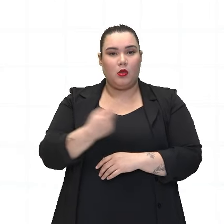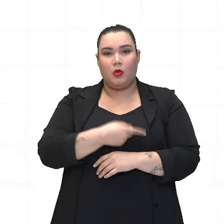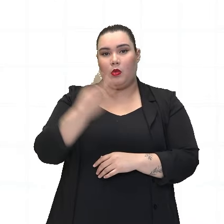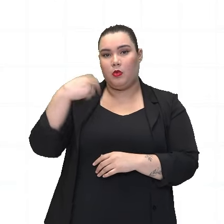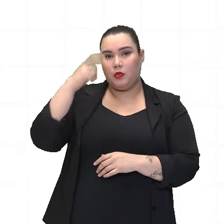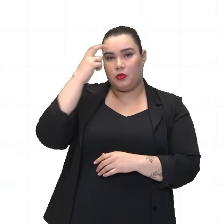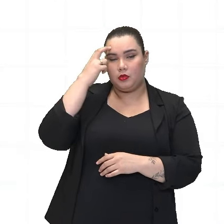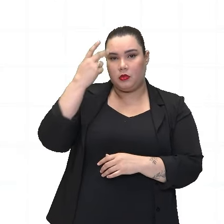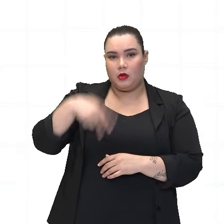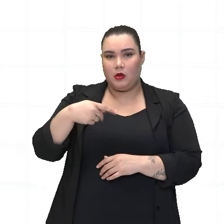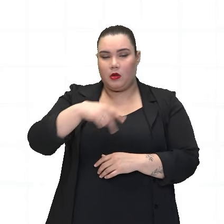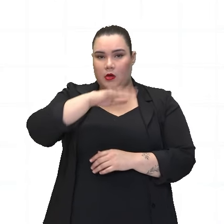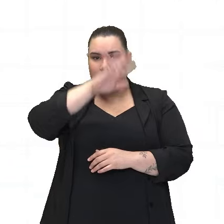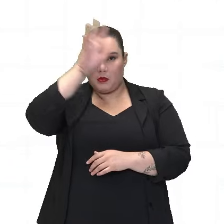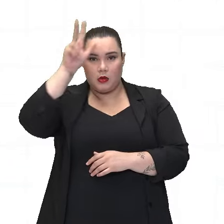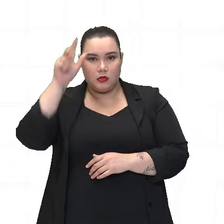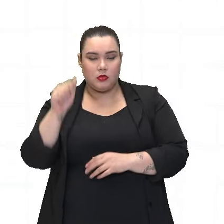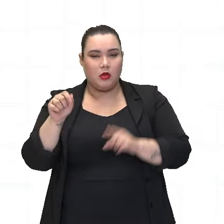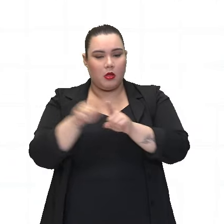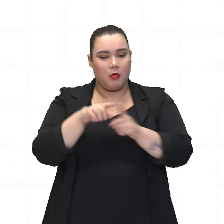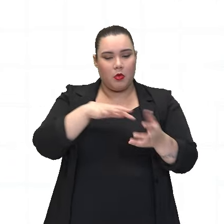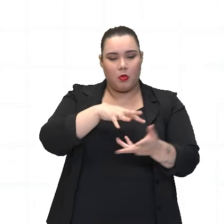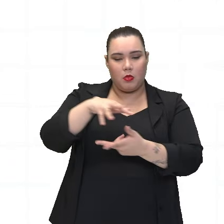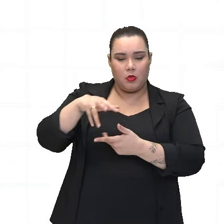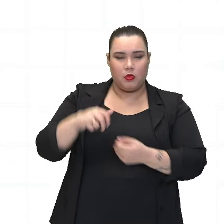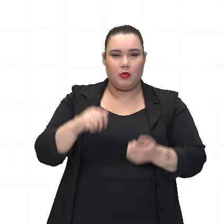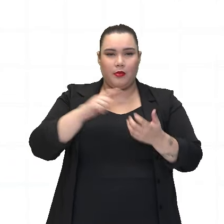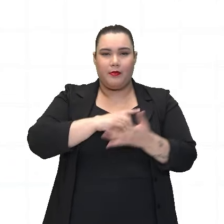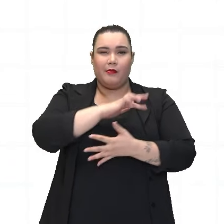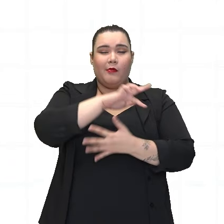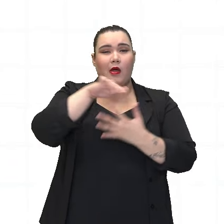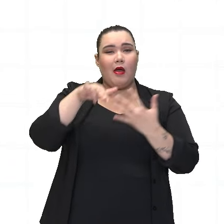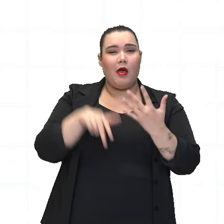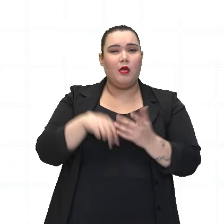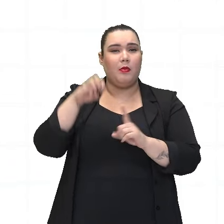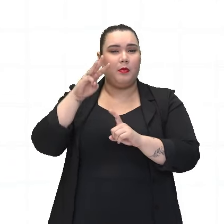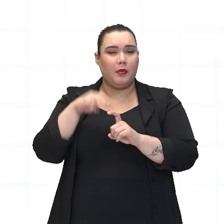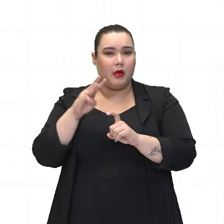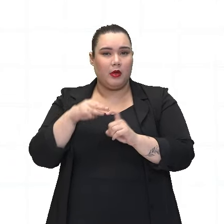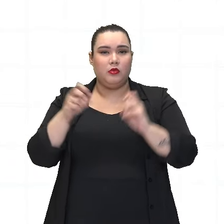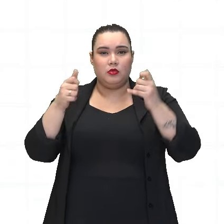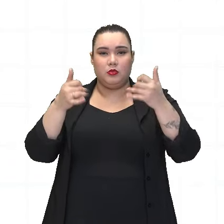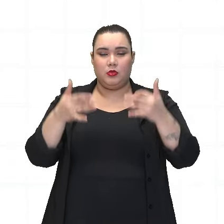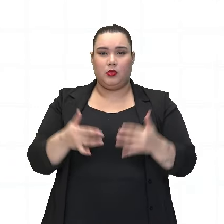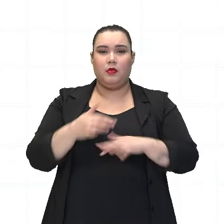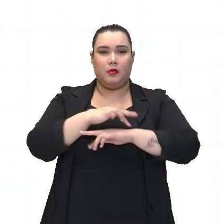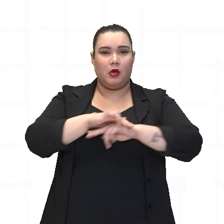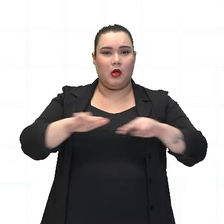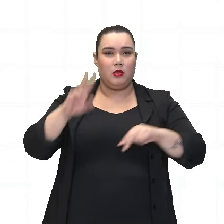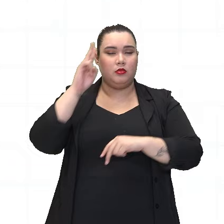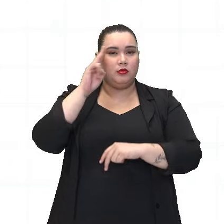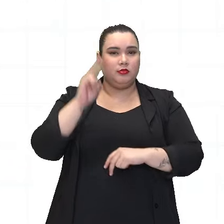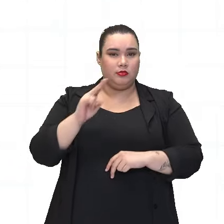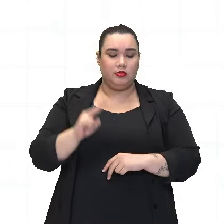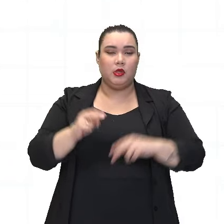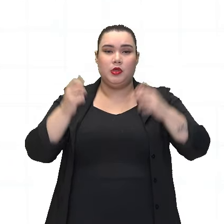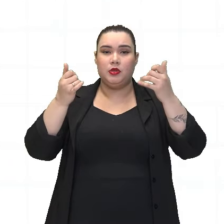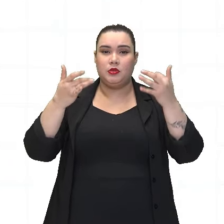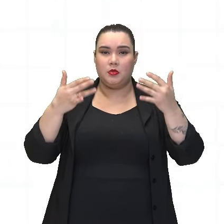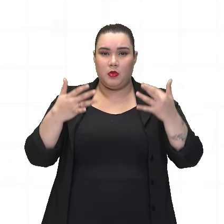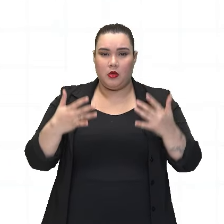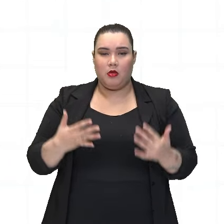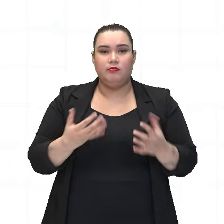tanto amazônica quanto do mundo, nós temos diversos mitos que contam diversas histórias e explicam